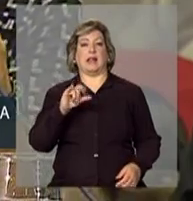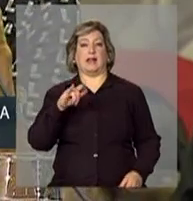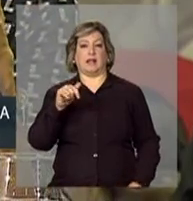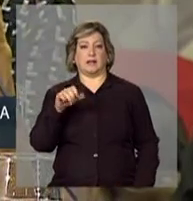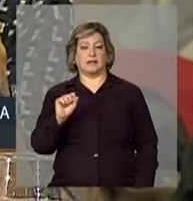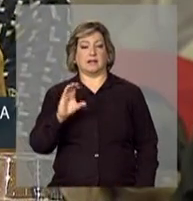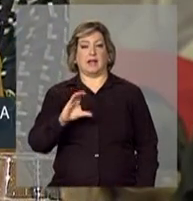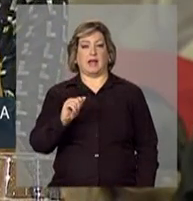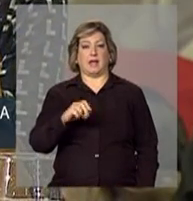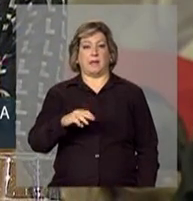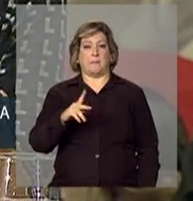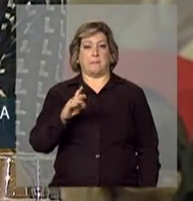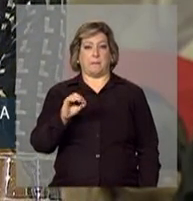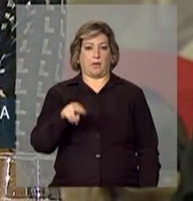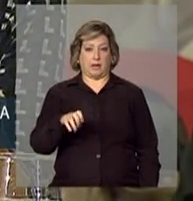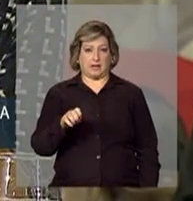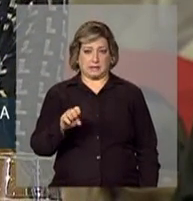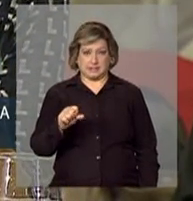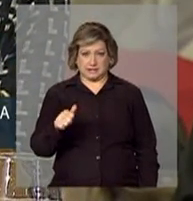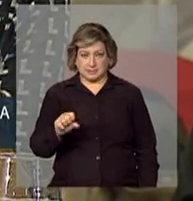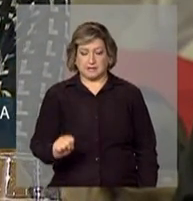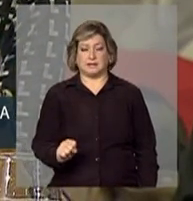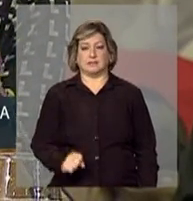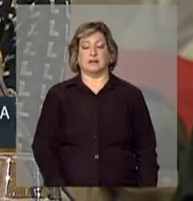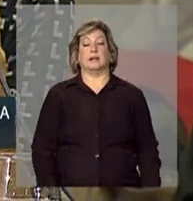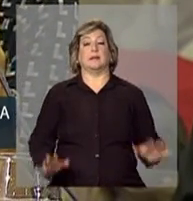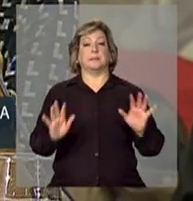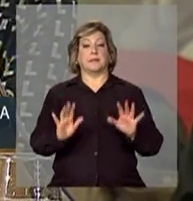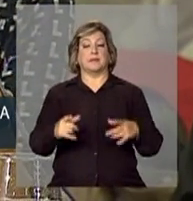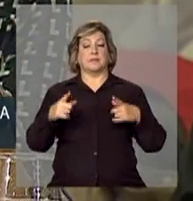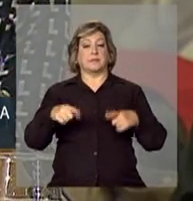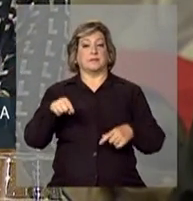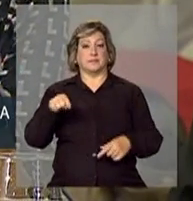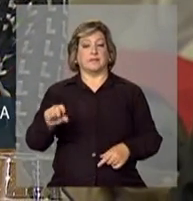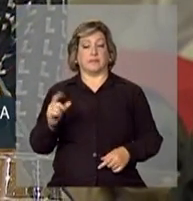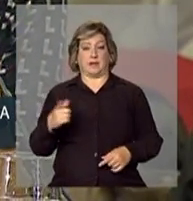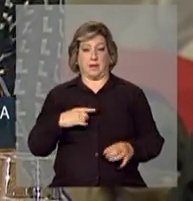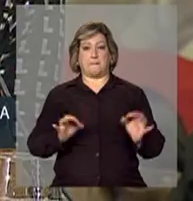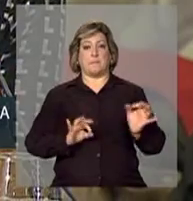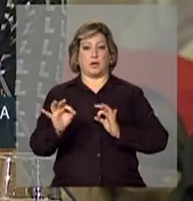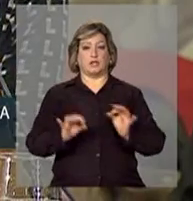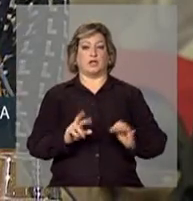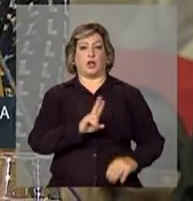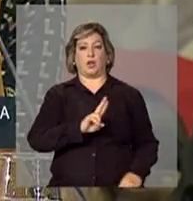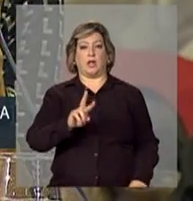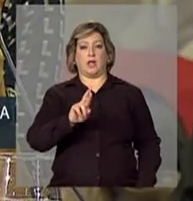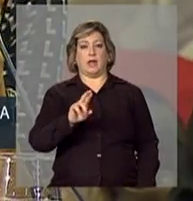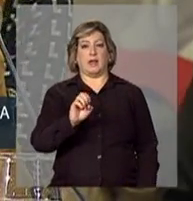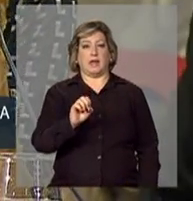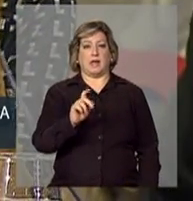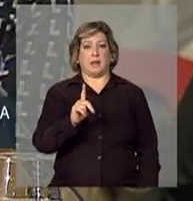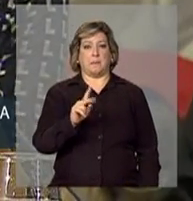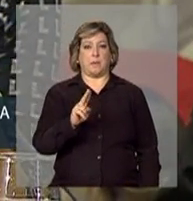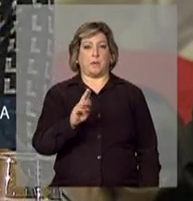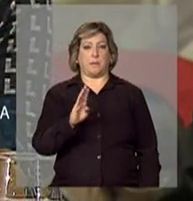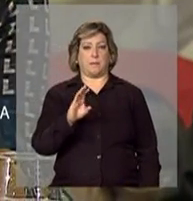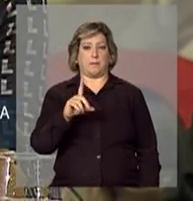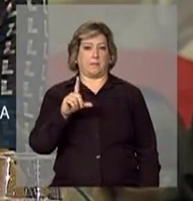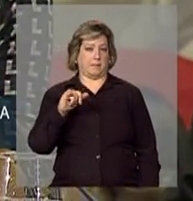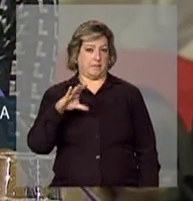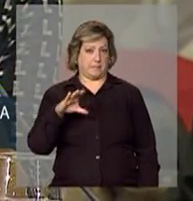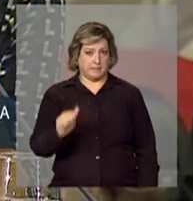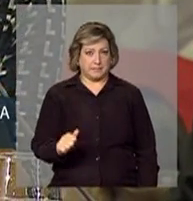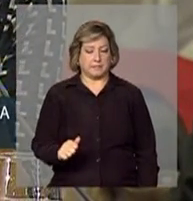Então, rapidamente, no campo, com a ajuda do Projeto República, Heloísa Stalin, Wilke, Rafael, que estão aqui